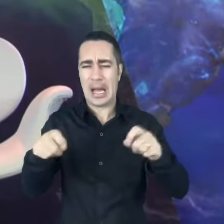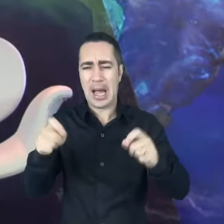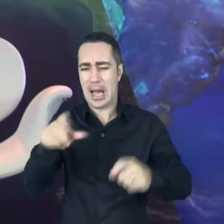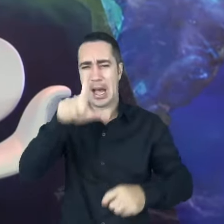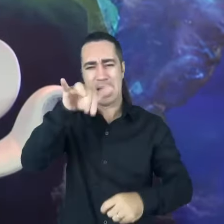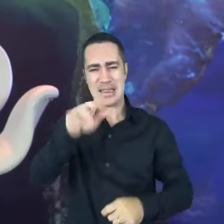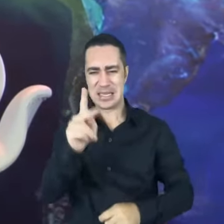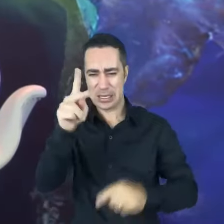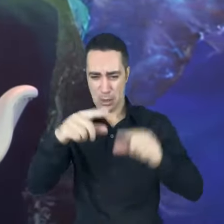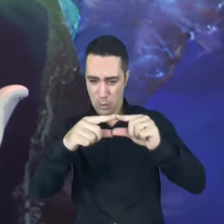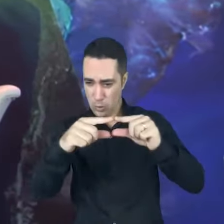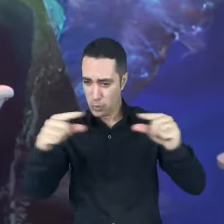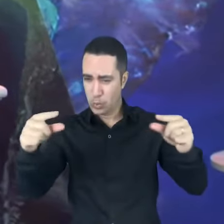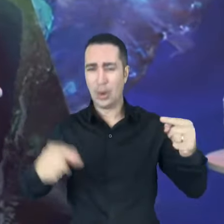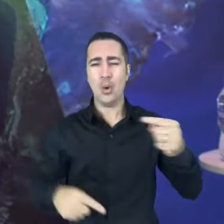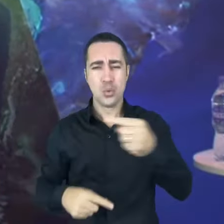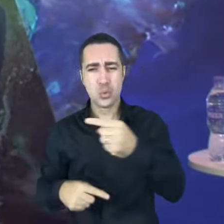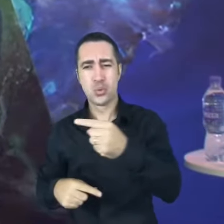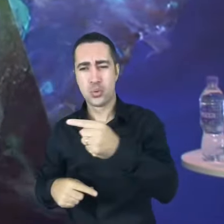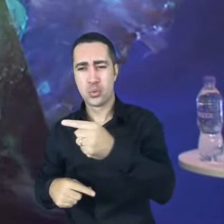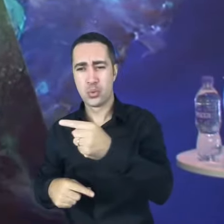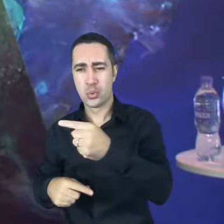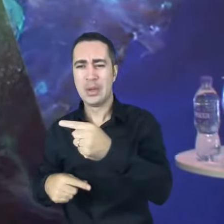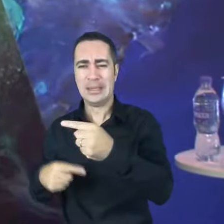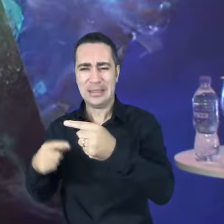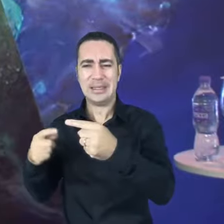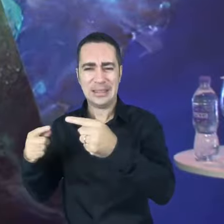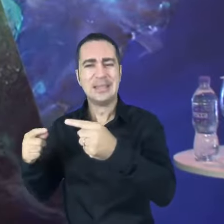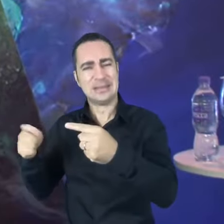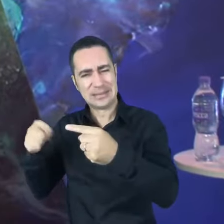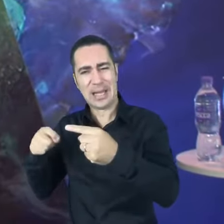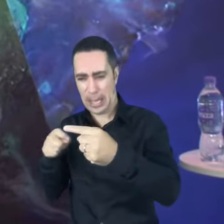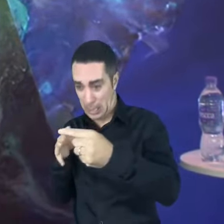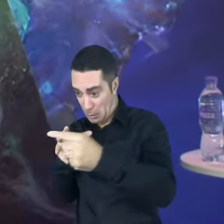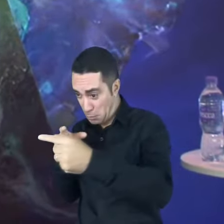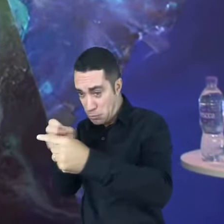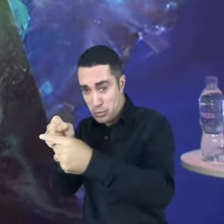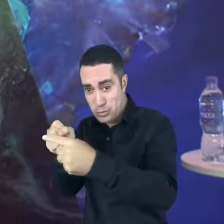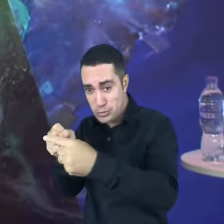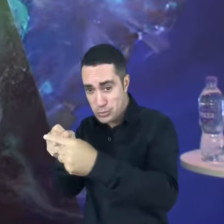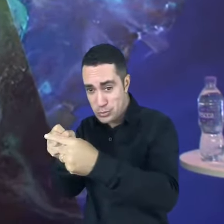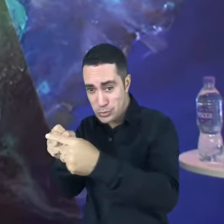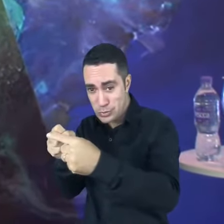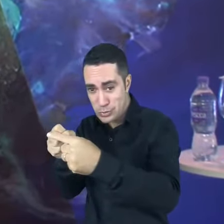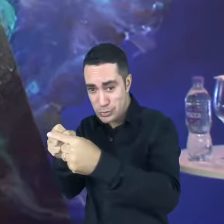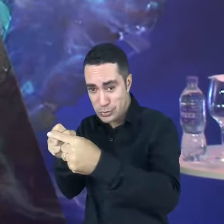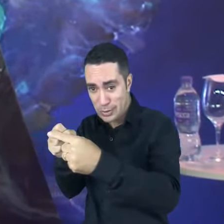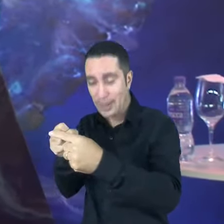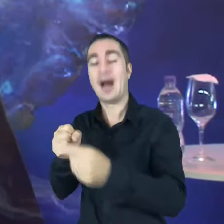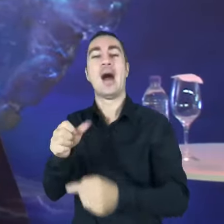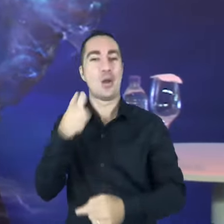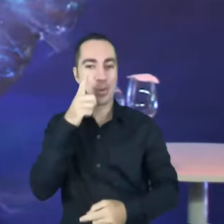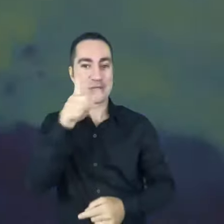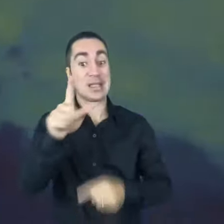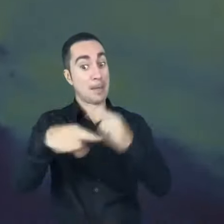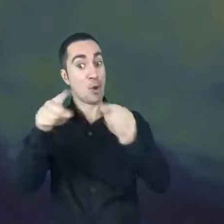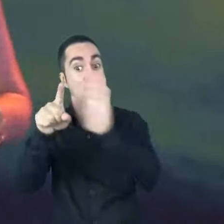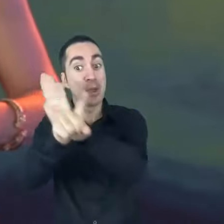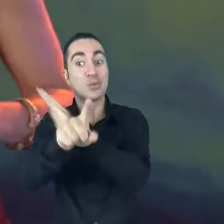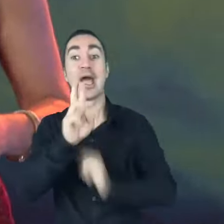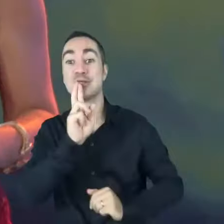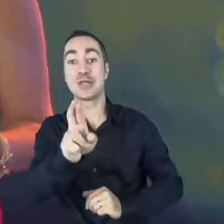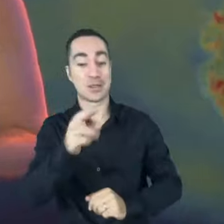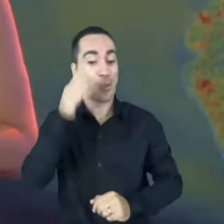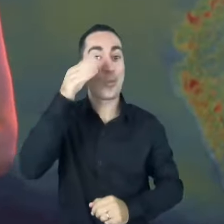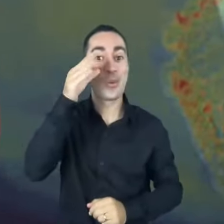bem? Daqui a pouquinho a gente volta para conferir o resultado e eu estou super curiosa. Mas vamos lá, vamos